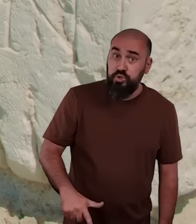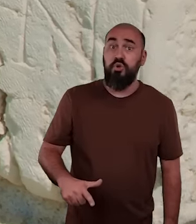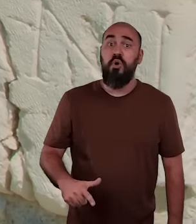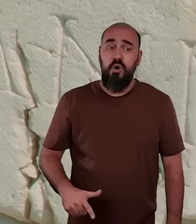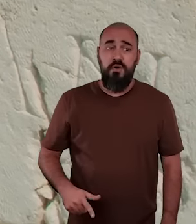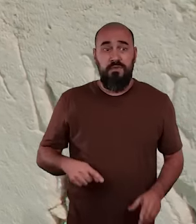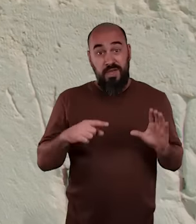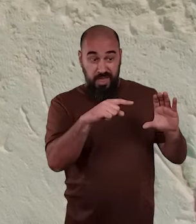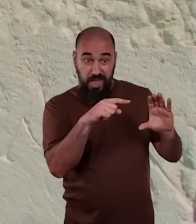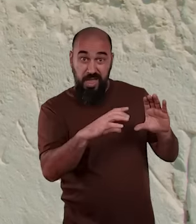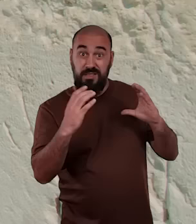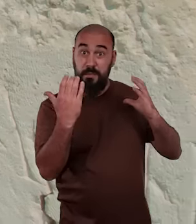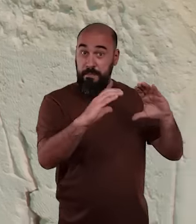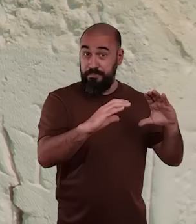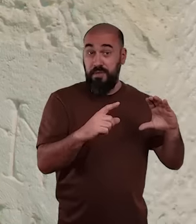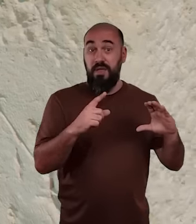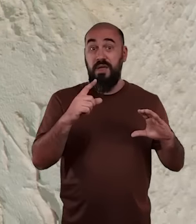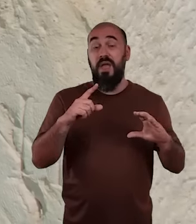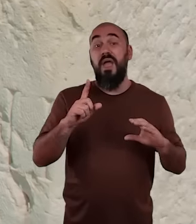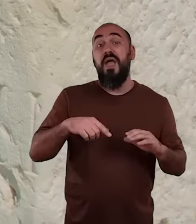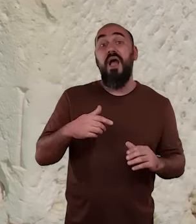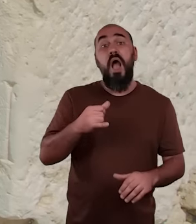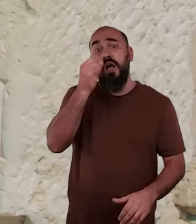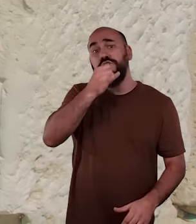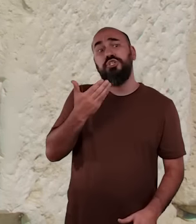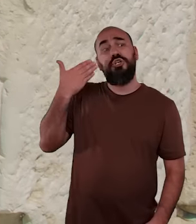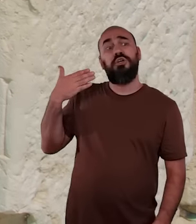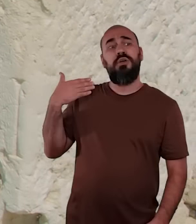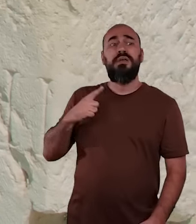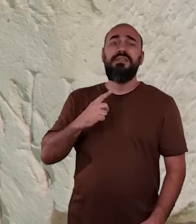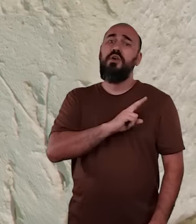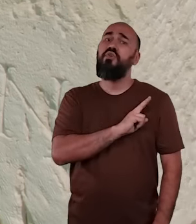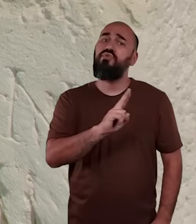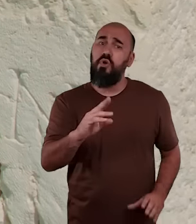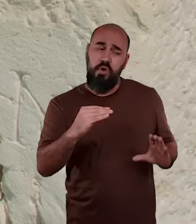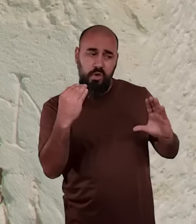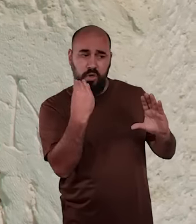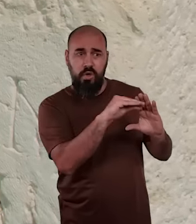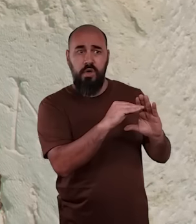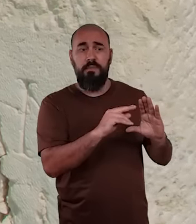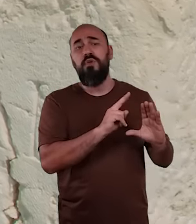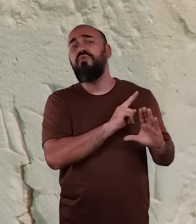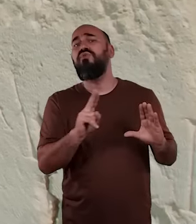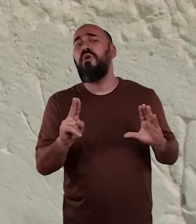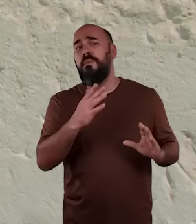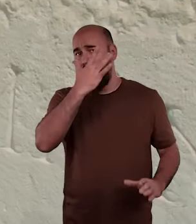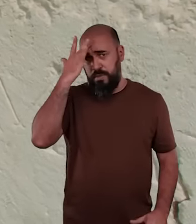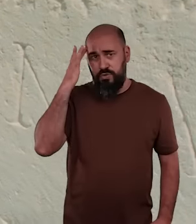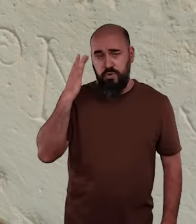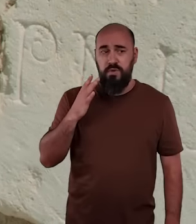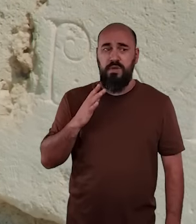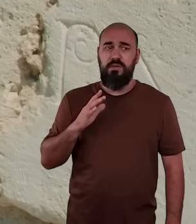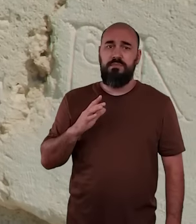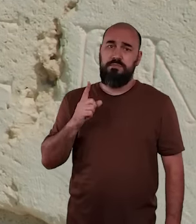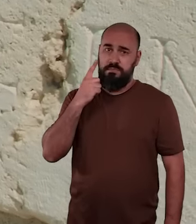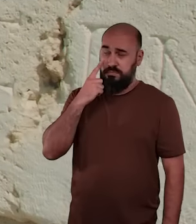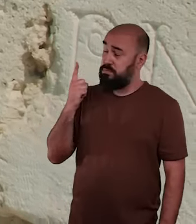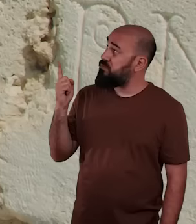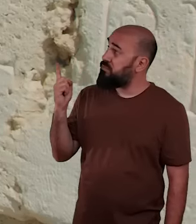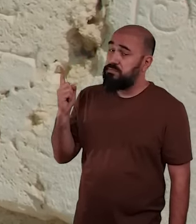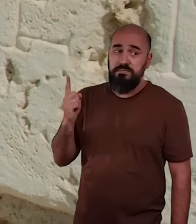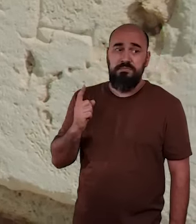obviamente é de uma época anterior. Ela traz um nome aqui. Ali está o nome da pessoa, terminado com Sea,